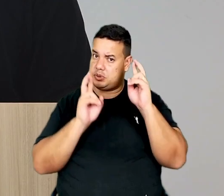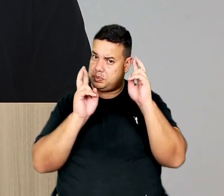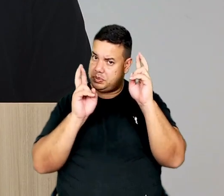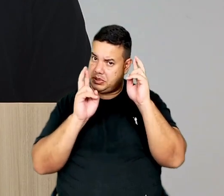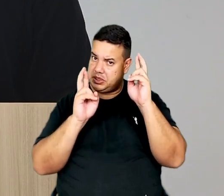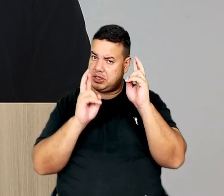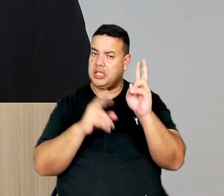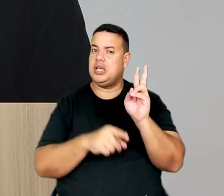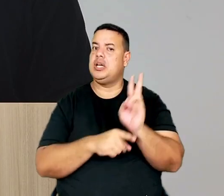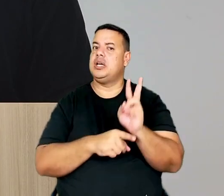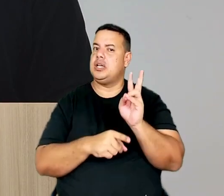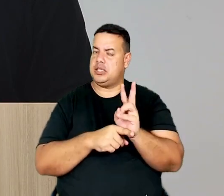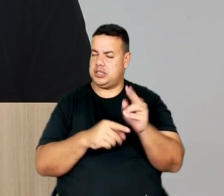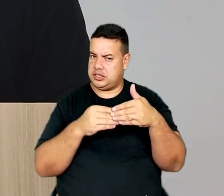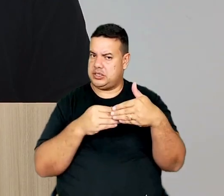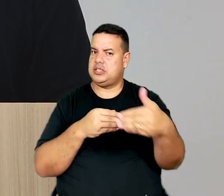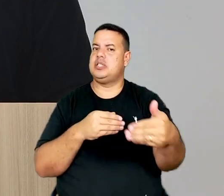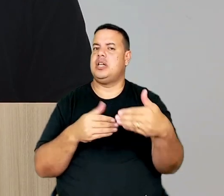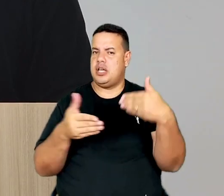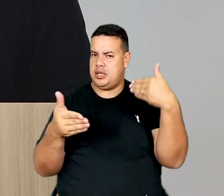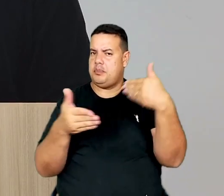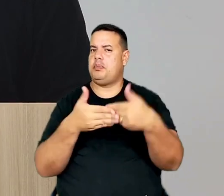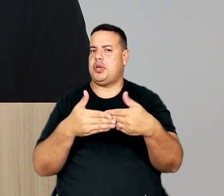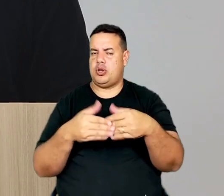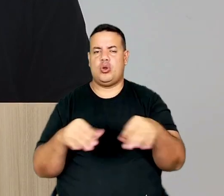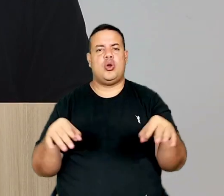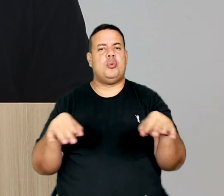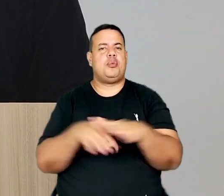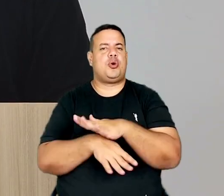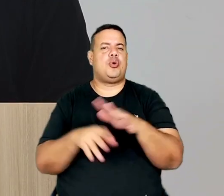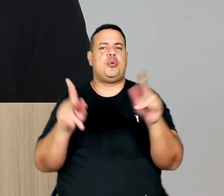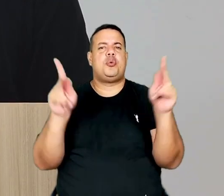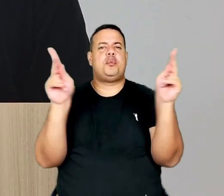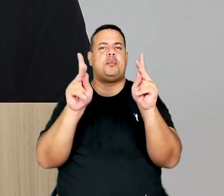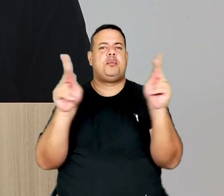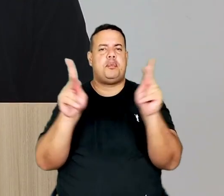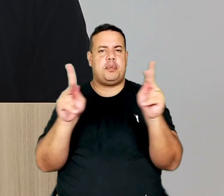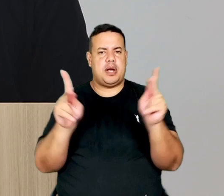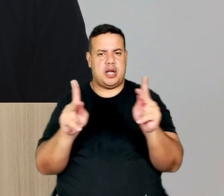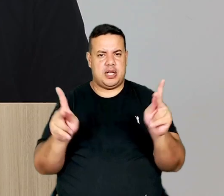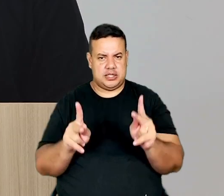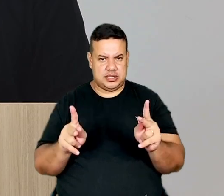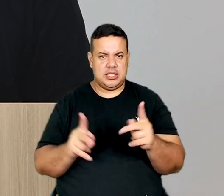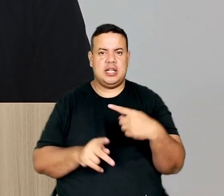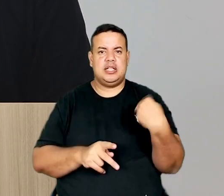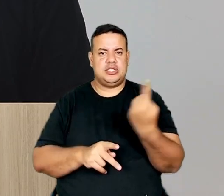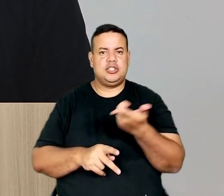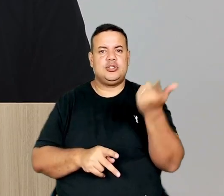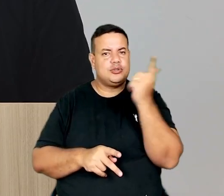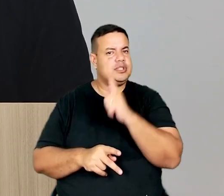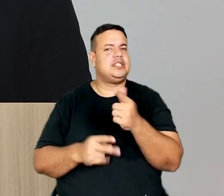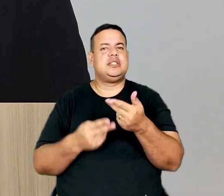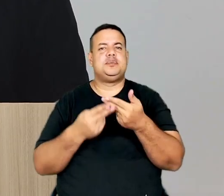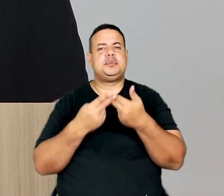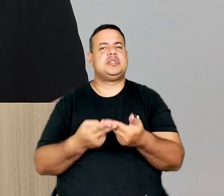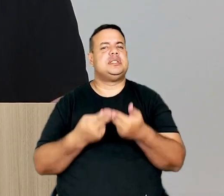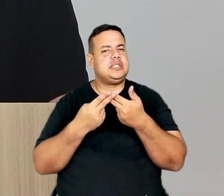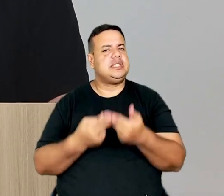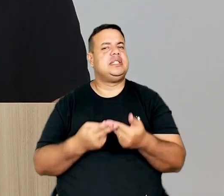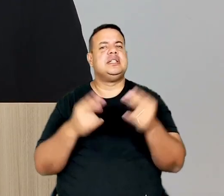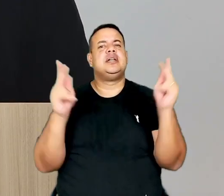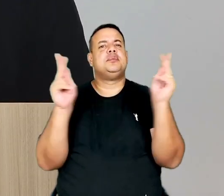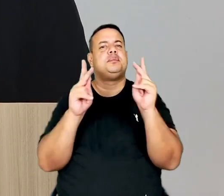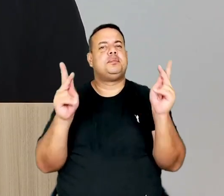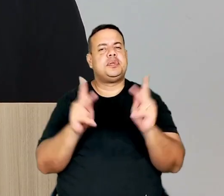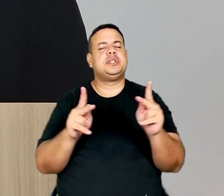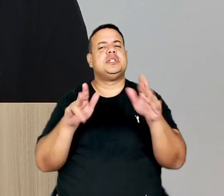breve, essas coisas possam ser pacificadas e que nós possamos voltar a ter paciência, ter paz, ter tranquilidade, ter